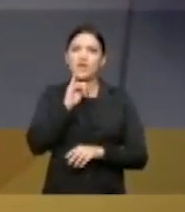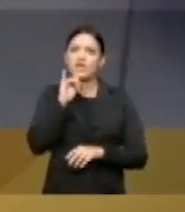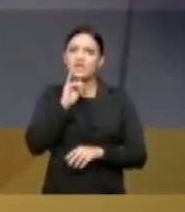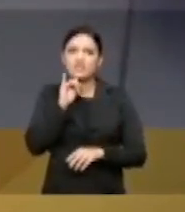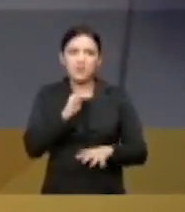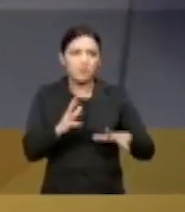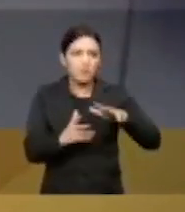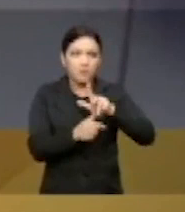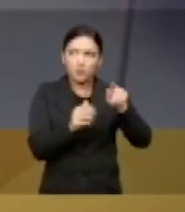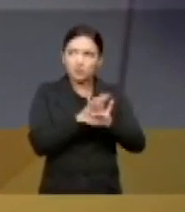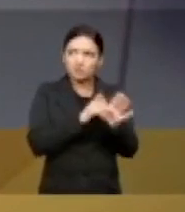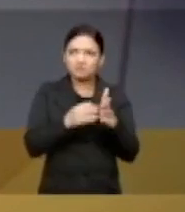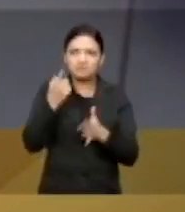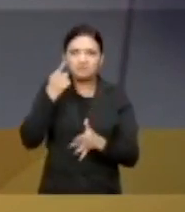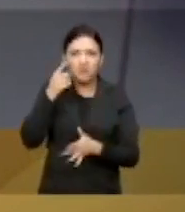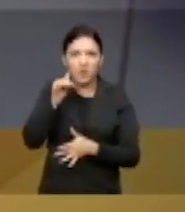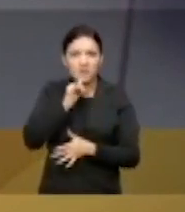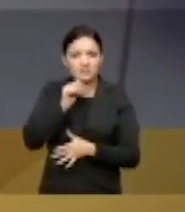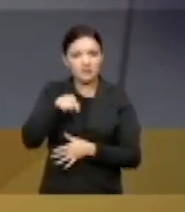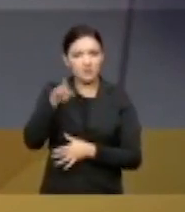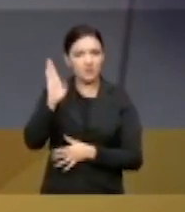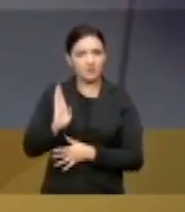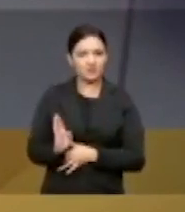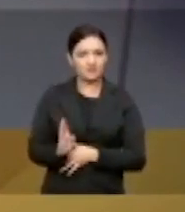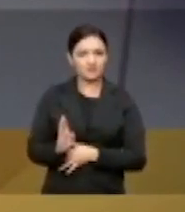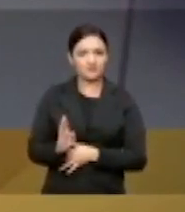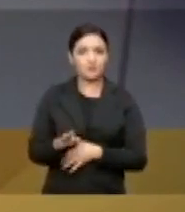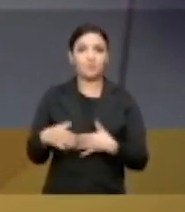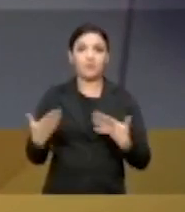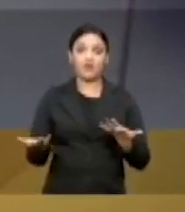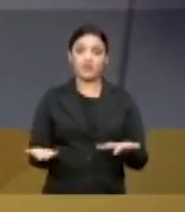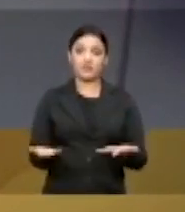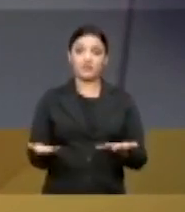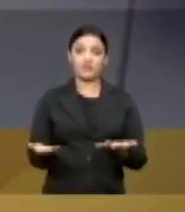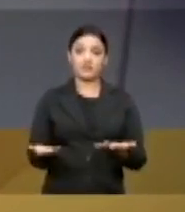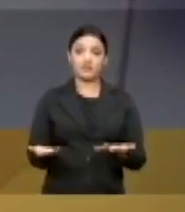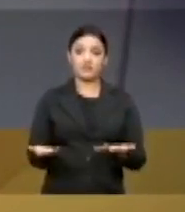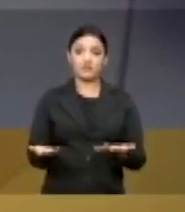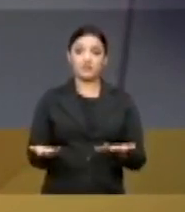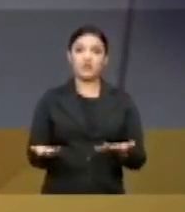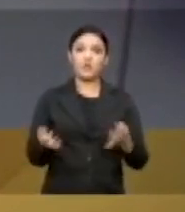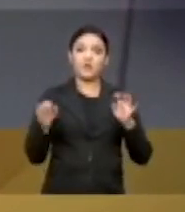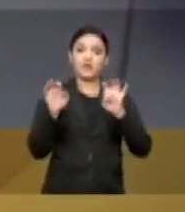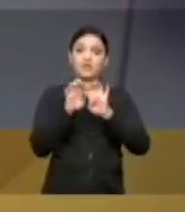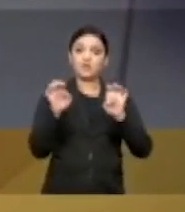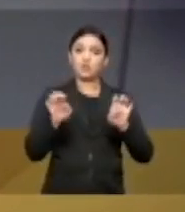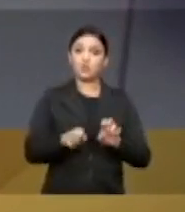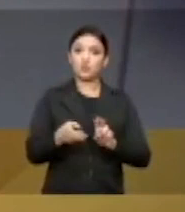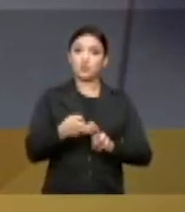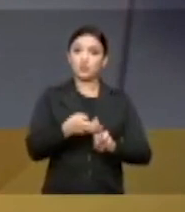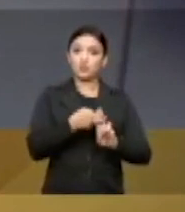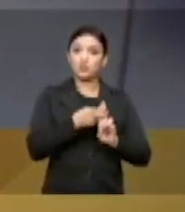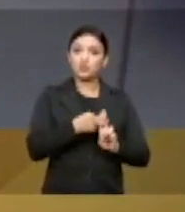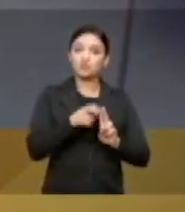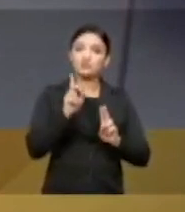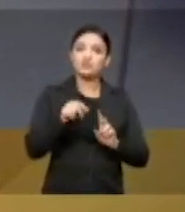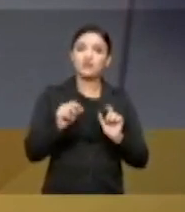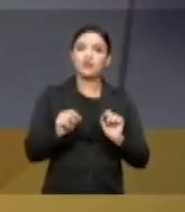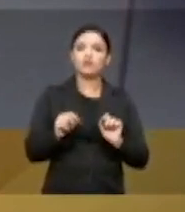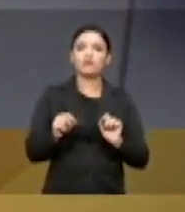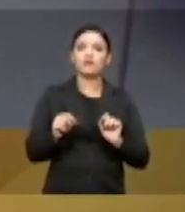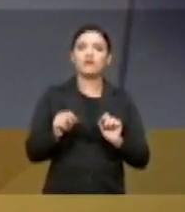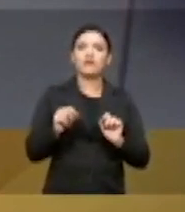nível mundial. Ademais, a mecânica do SUS é expressiva do próprio